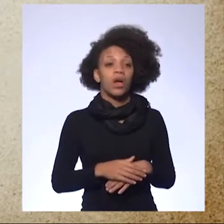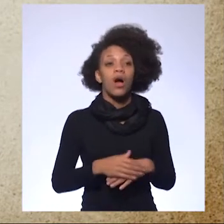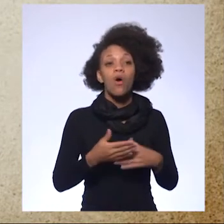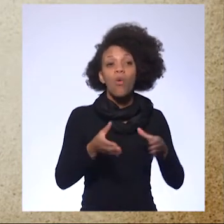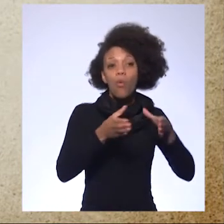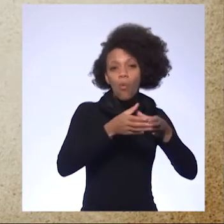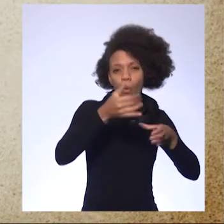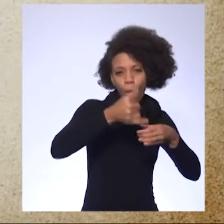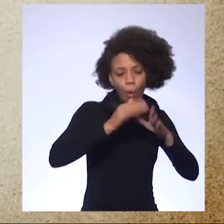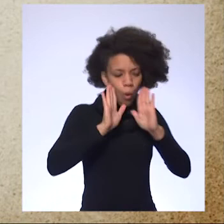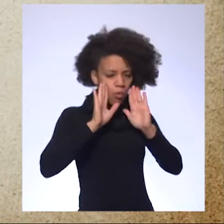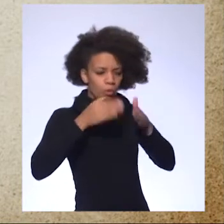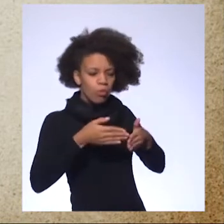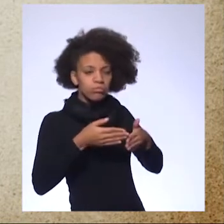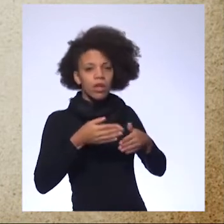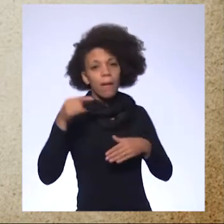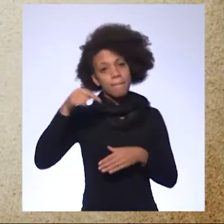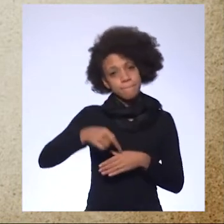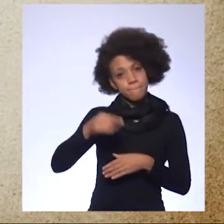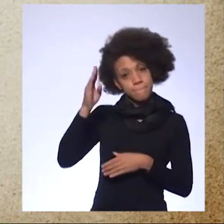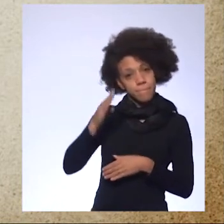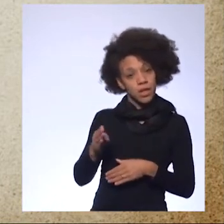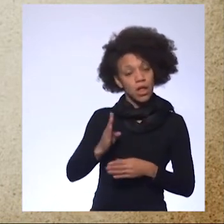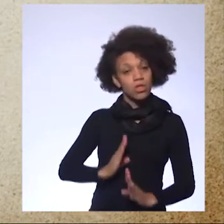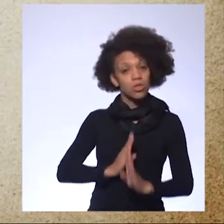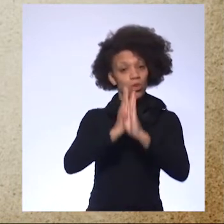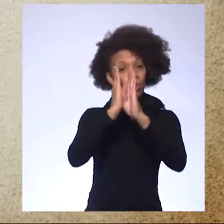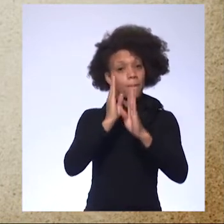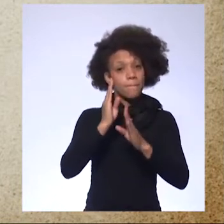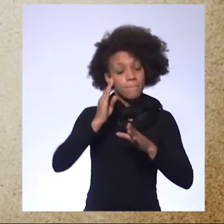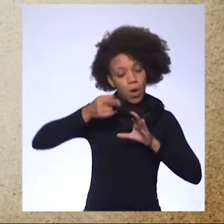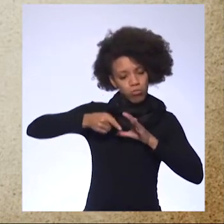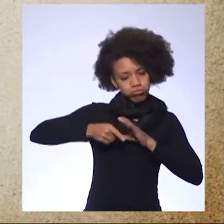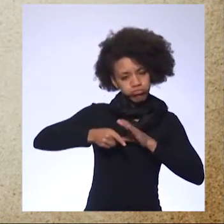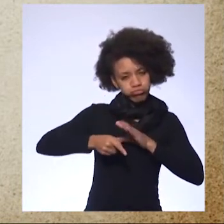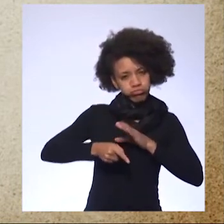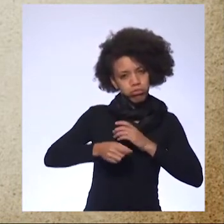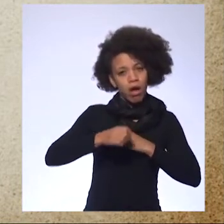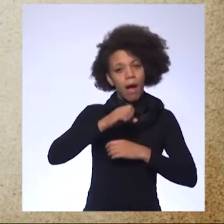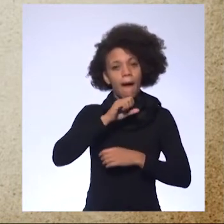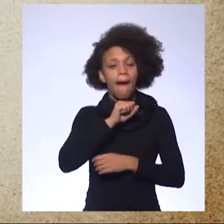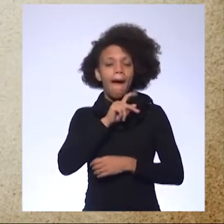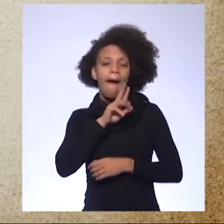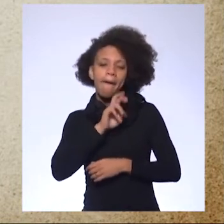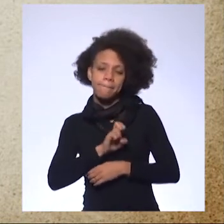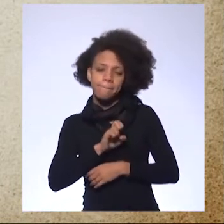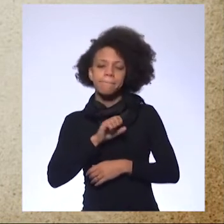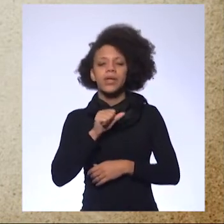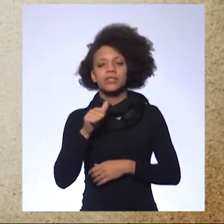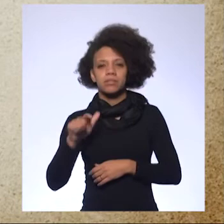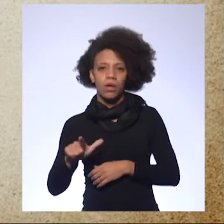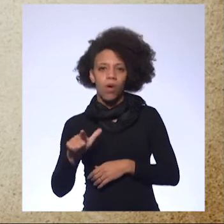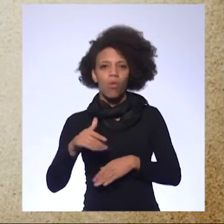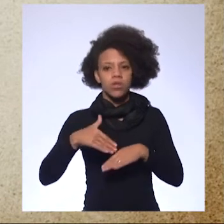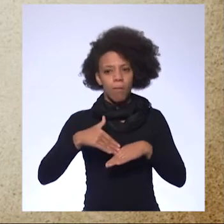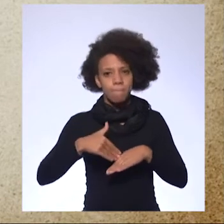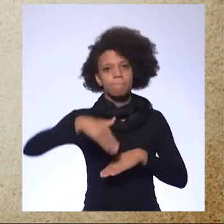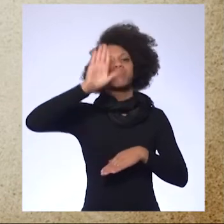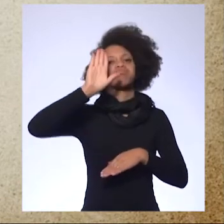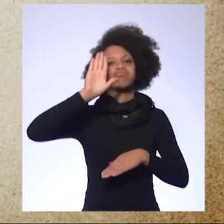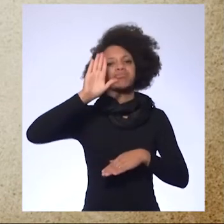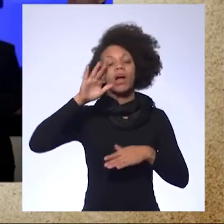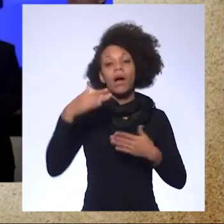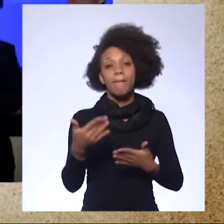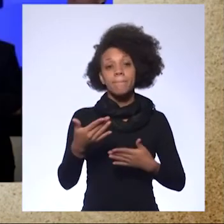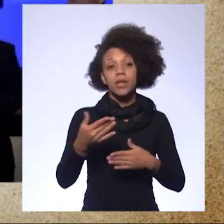do petróleo estão voltados para cá, com a descoberta das enormes reservas do pré-sal que prometem um grande salto econômico do país,